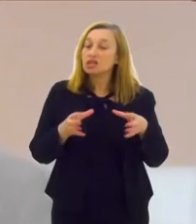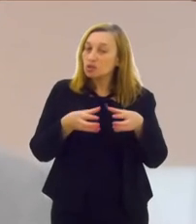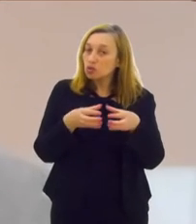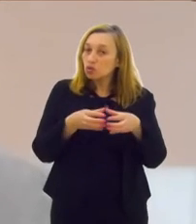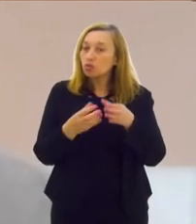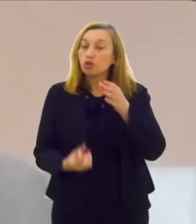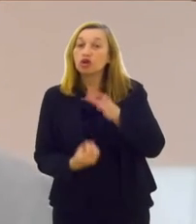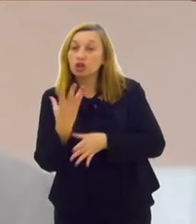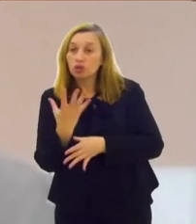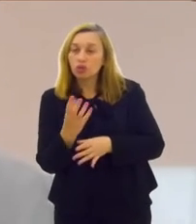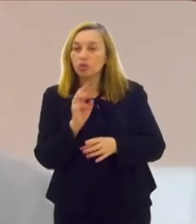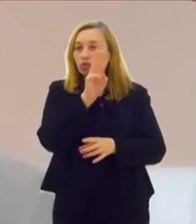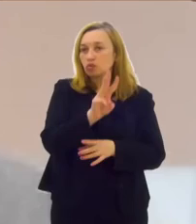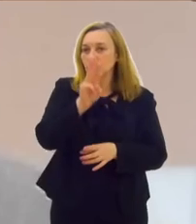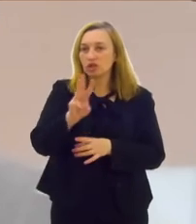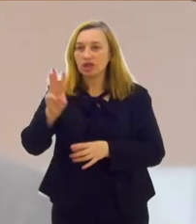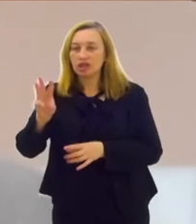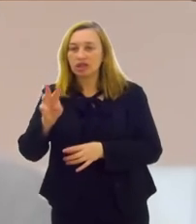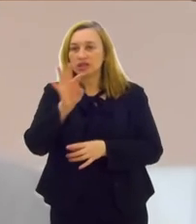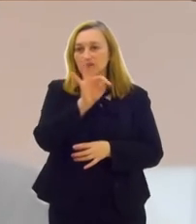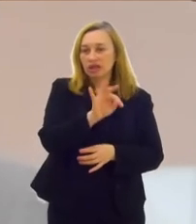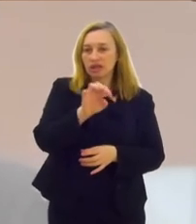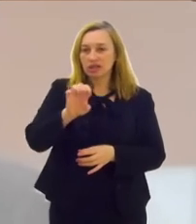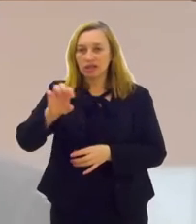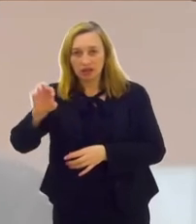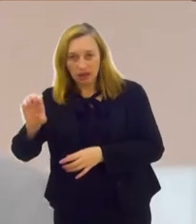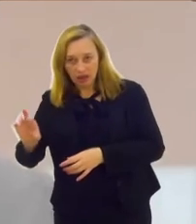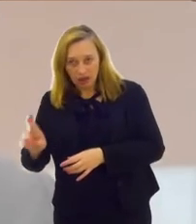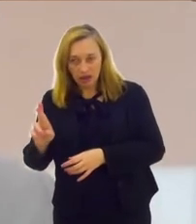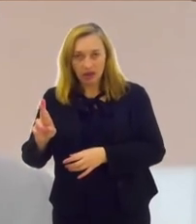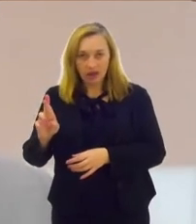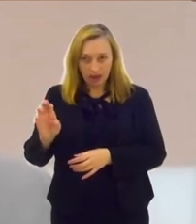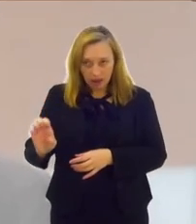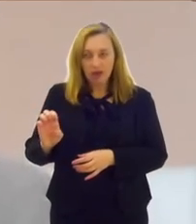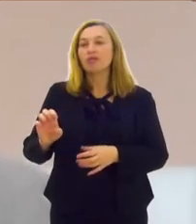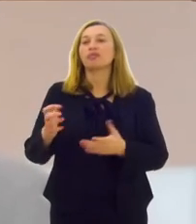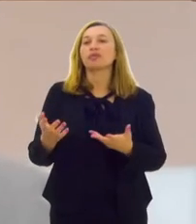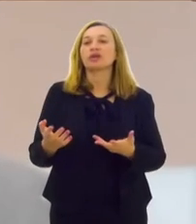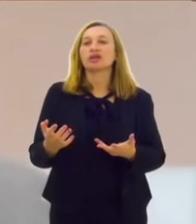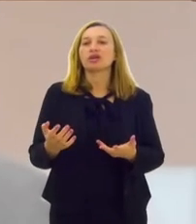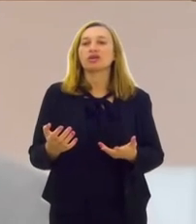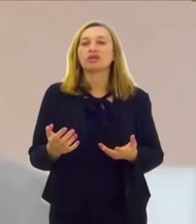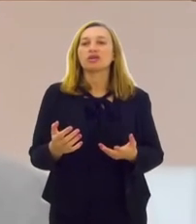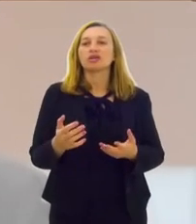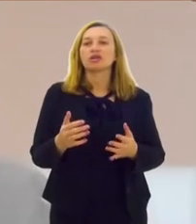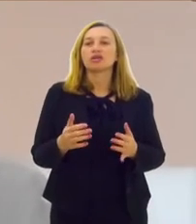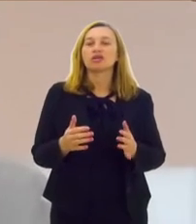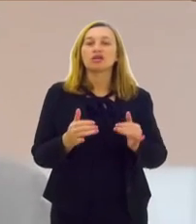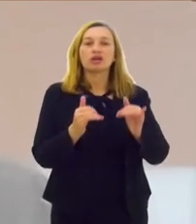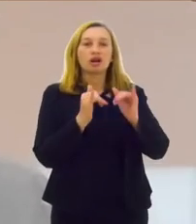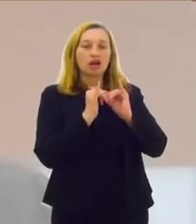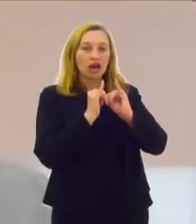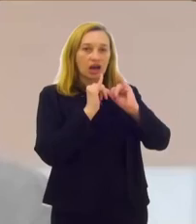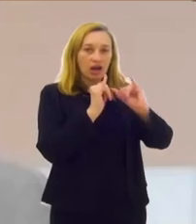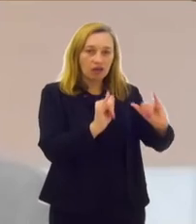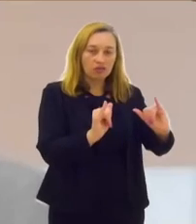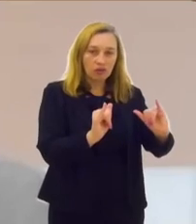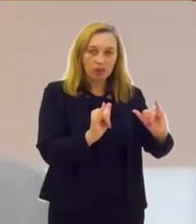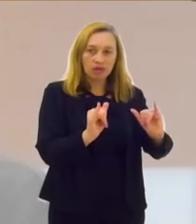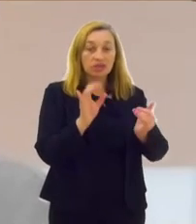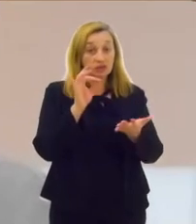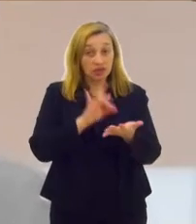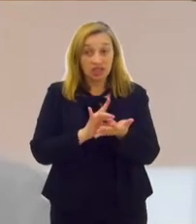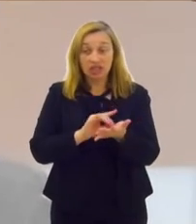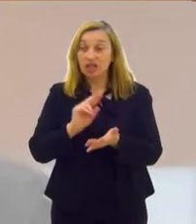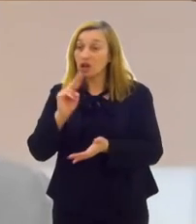esse comitê criou no site do TSE uma página chamada Fato ou Fake,